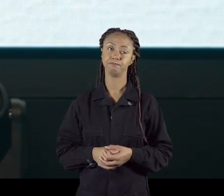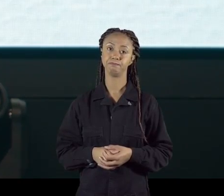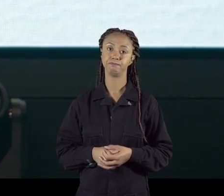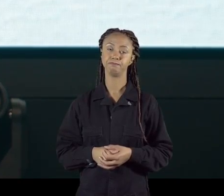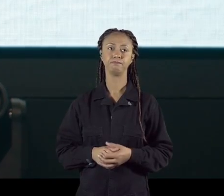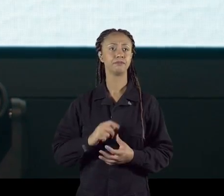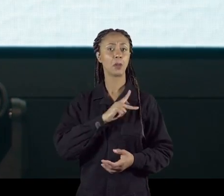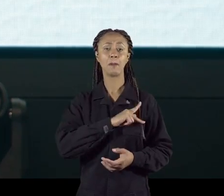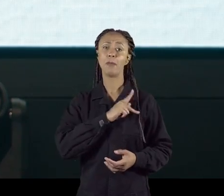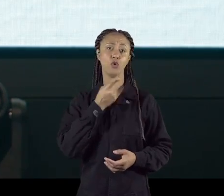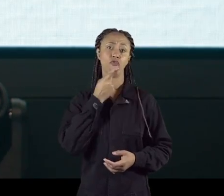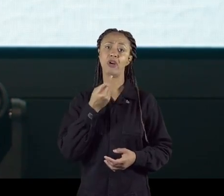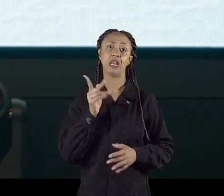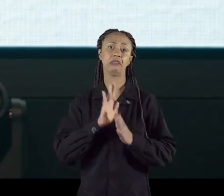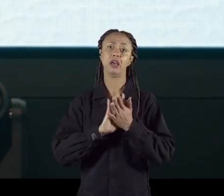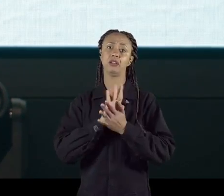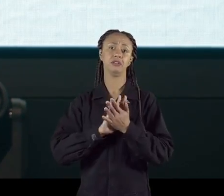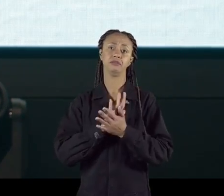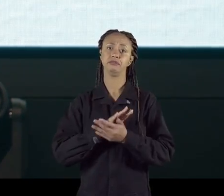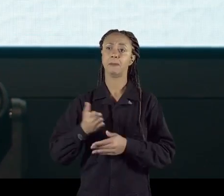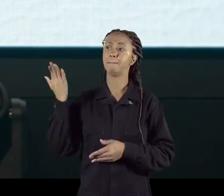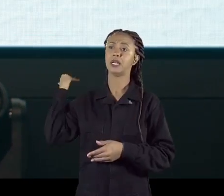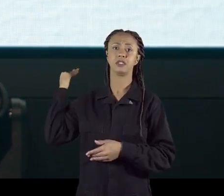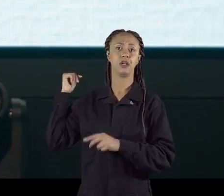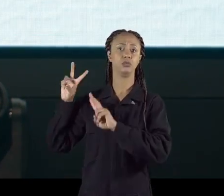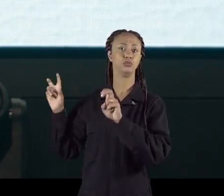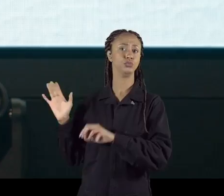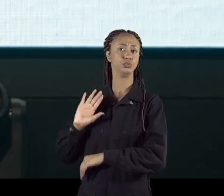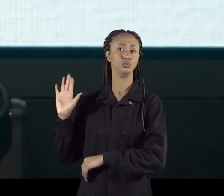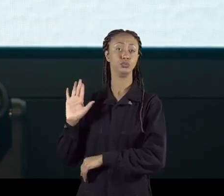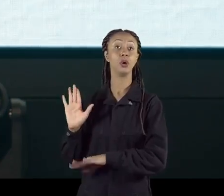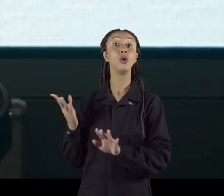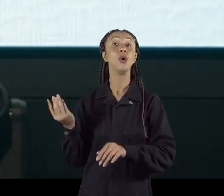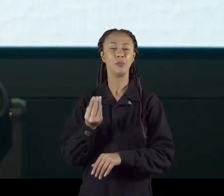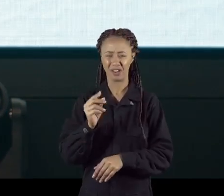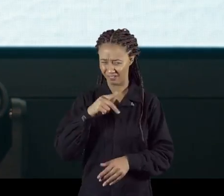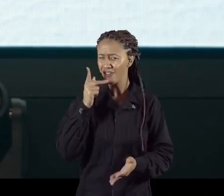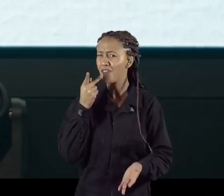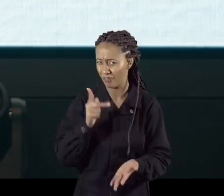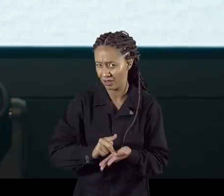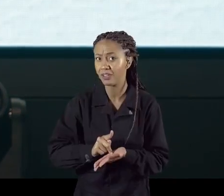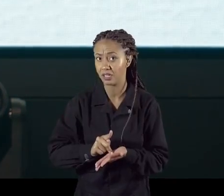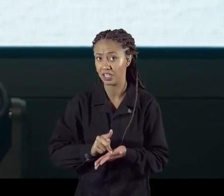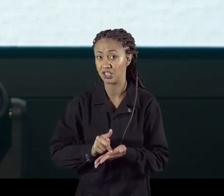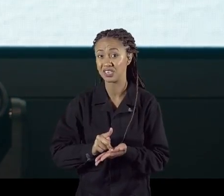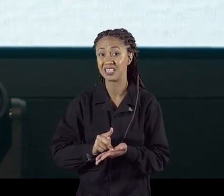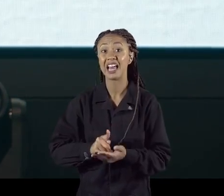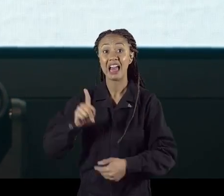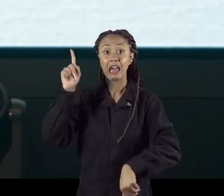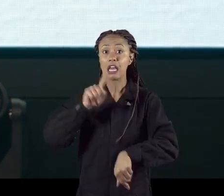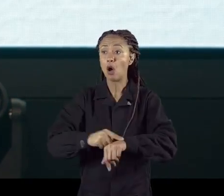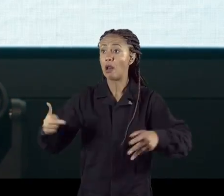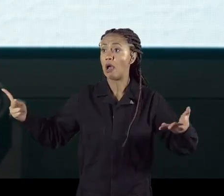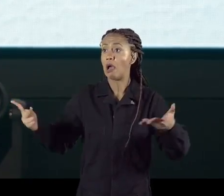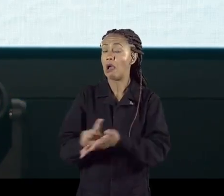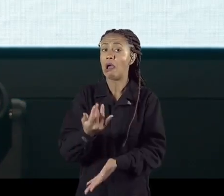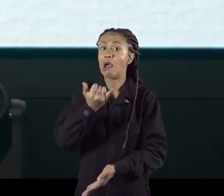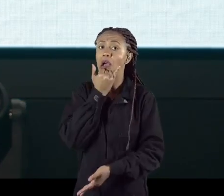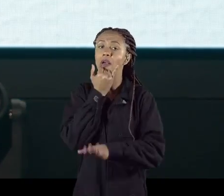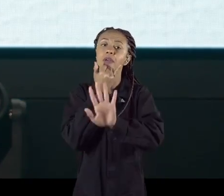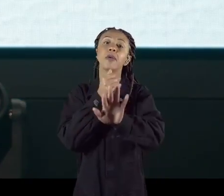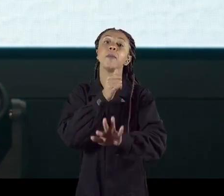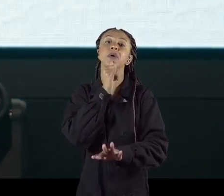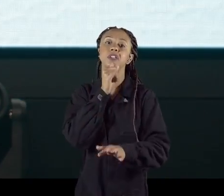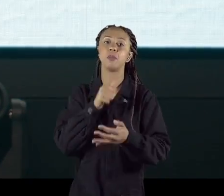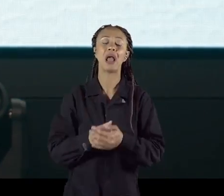O Paulo não usa isso aí não O que é verdade gente quando o pau come você gosta de Ai estou